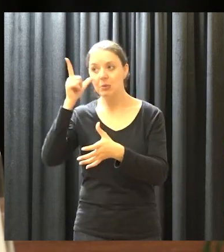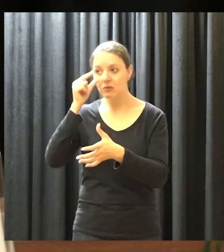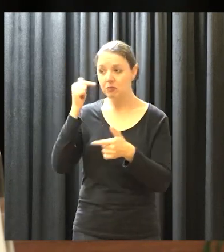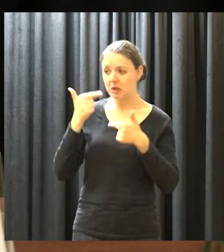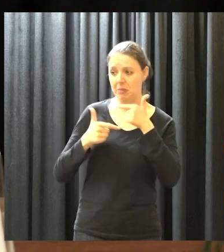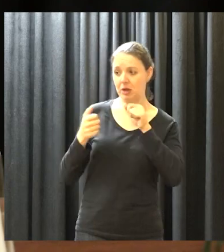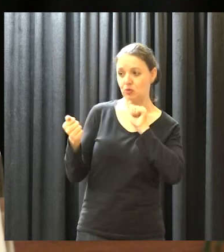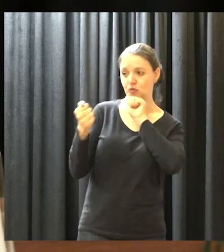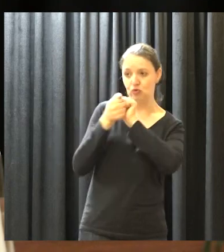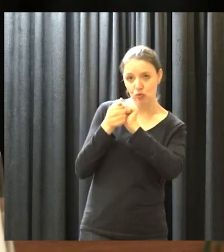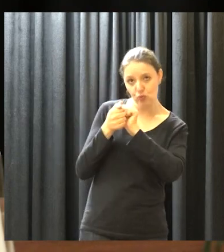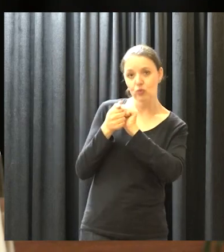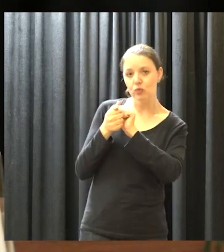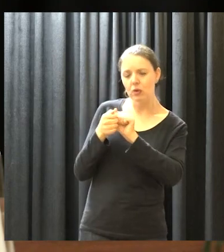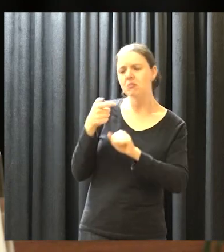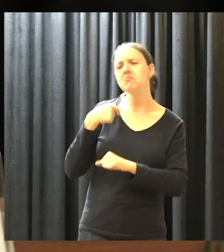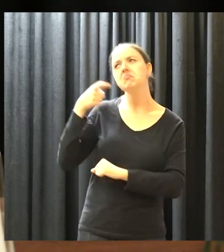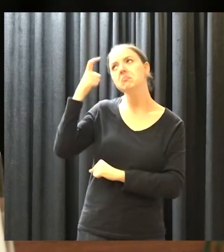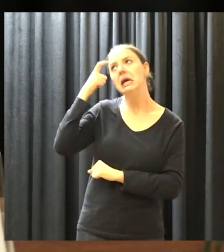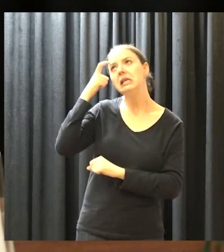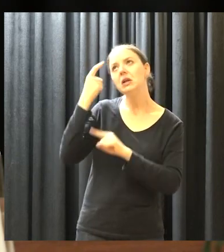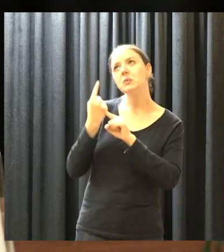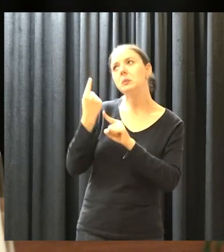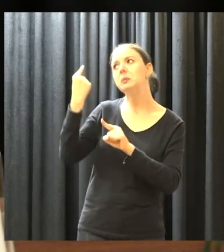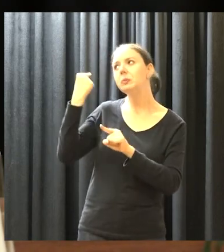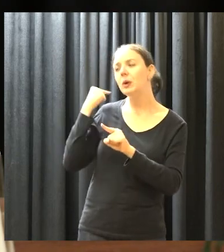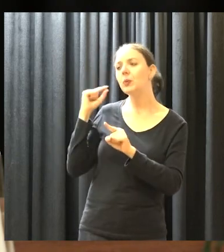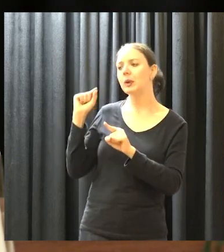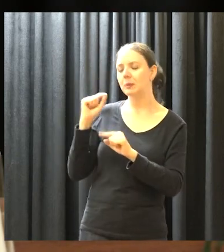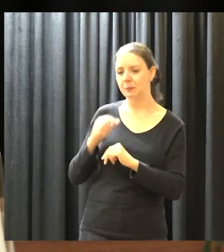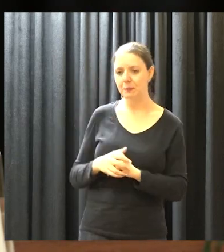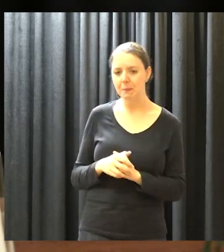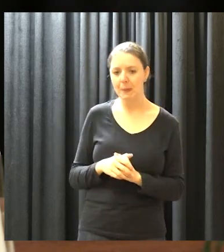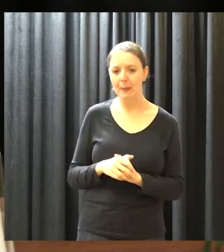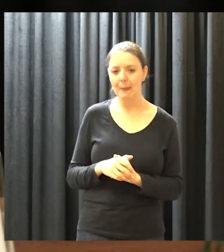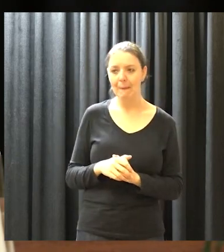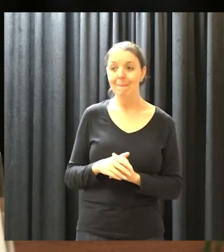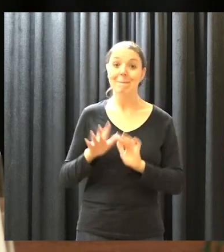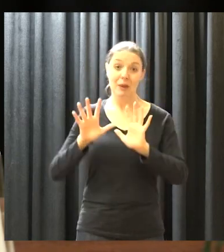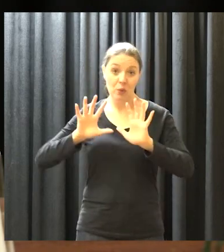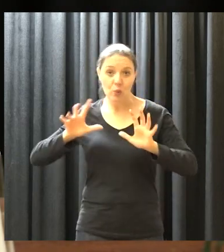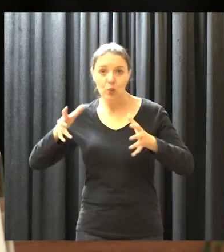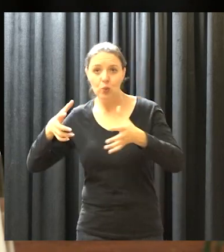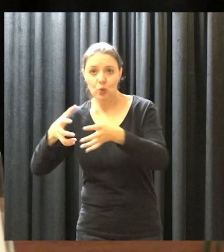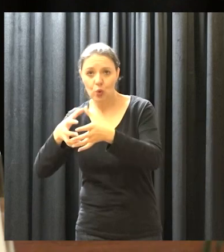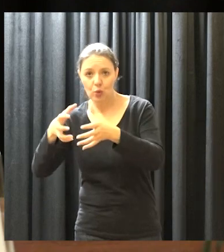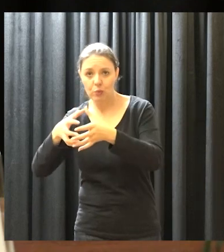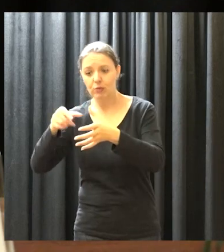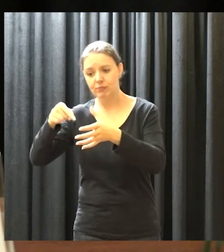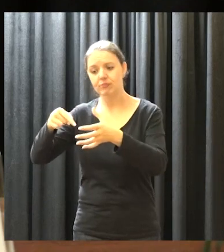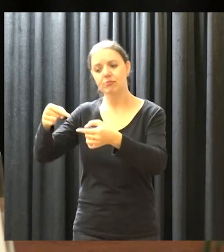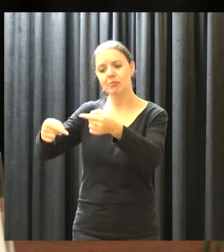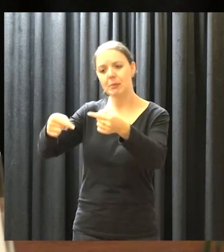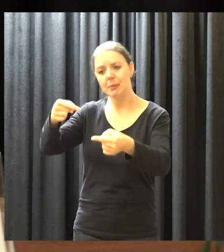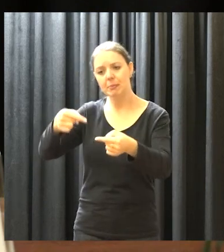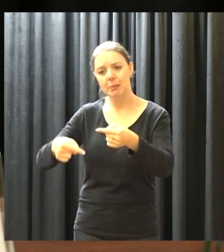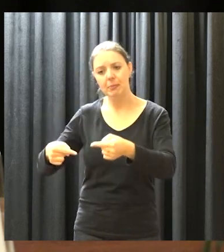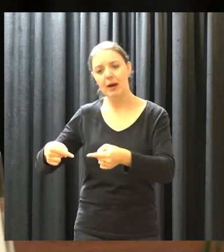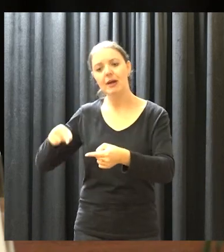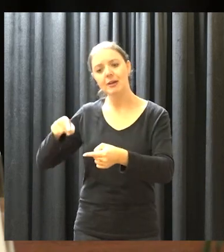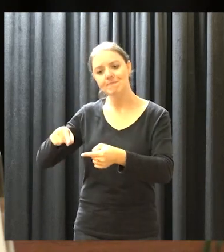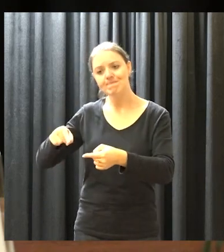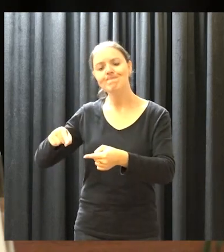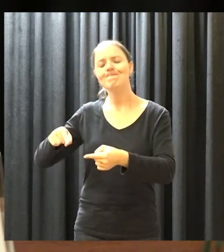isso nos últimos tempos. Primeiro, eu queria dizer assim, que o trabalho de grupo ele é potencialmente, ou pode ser, né,